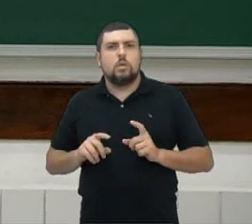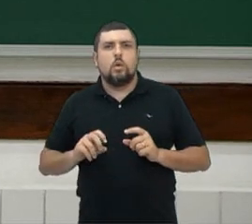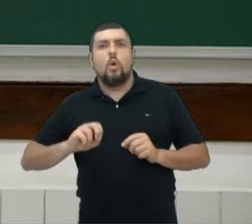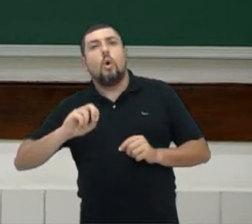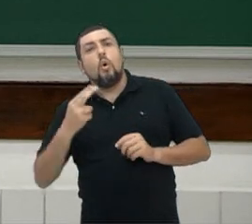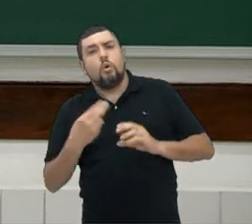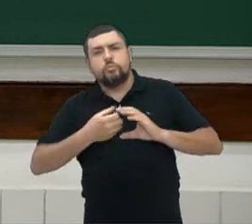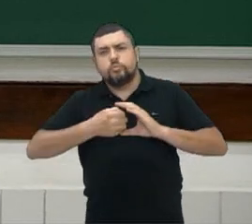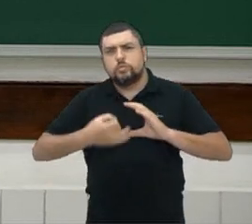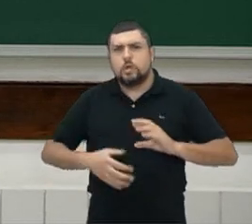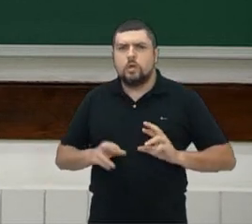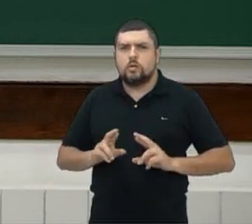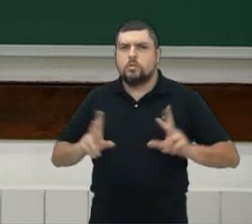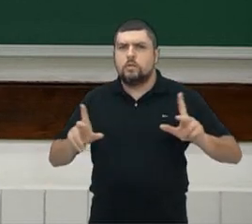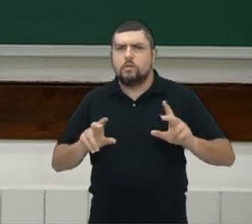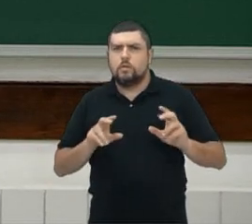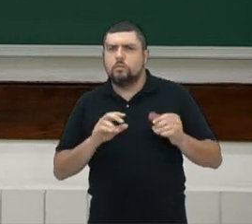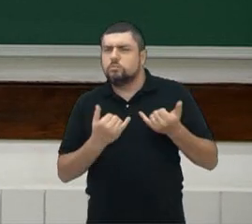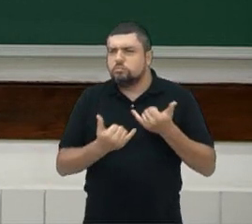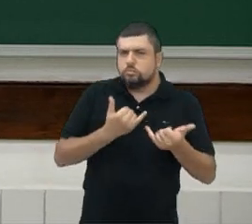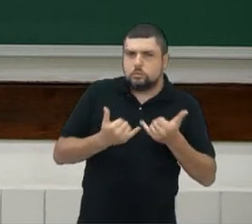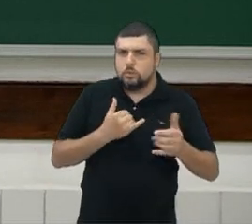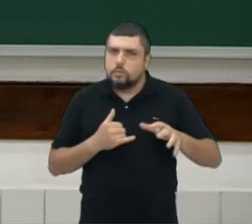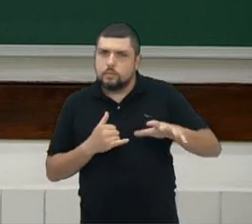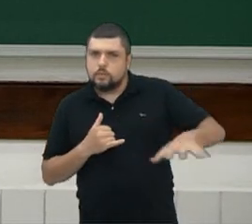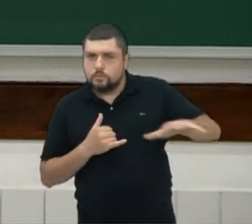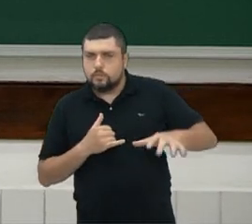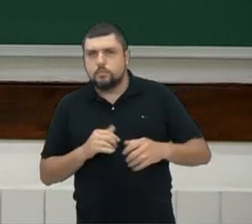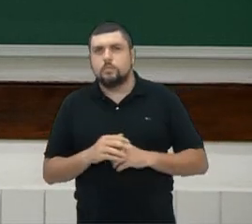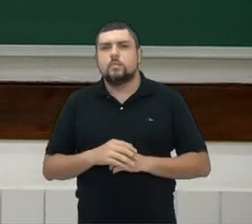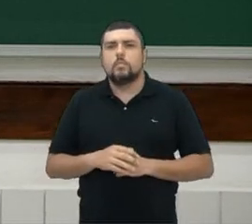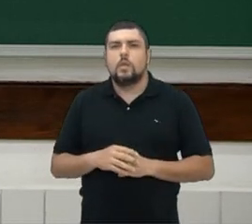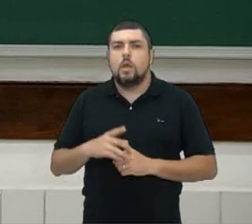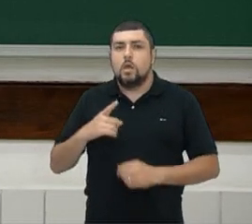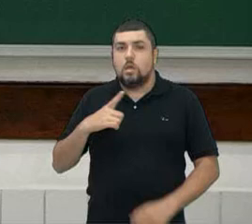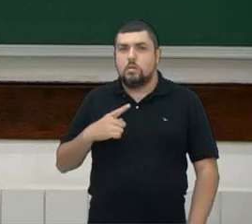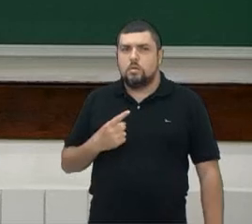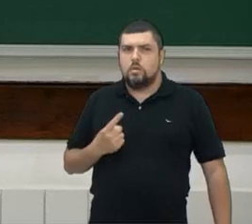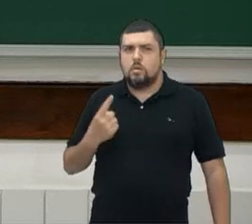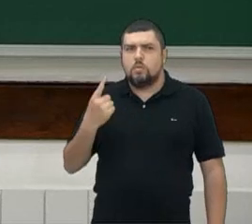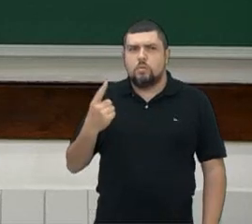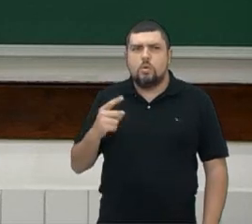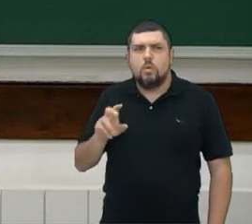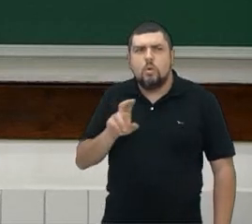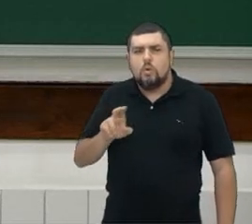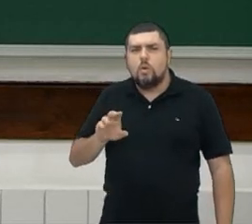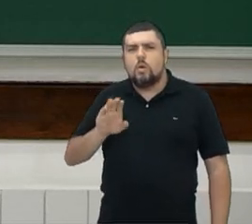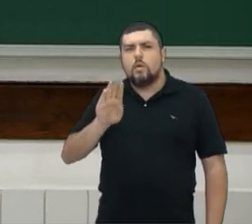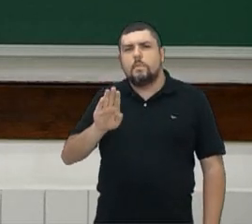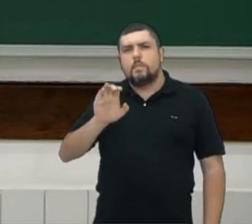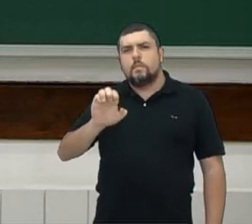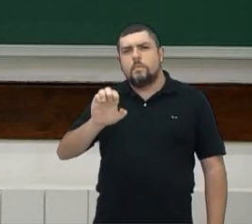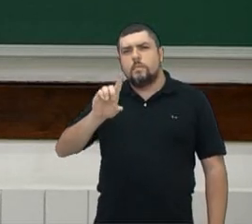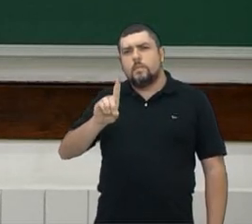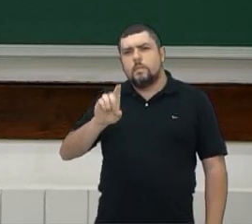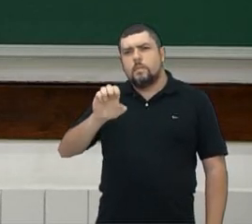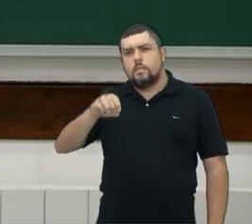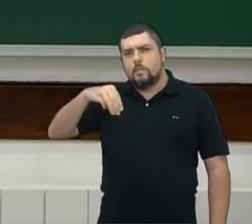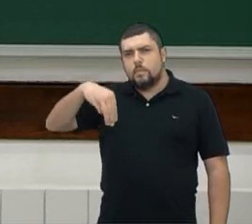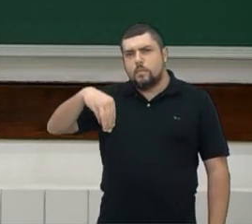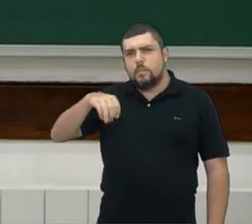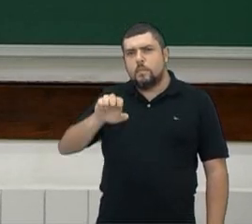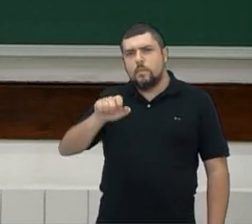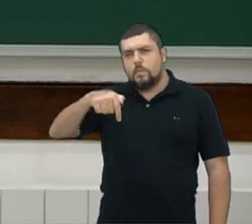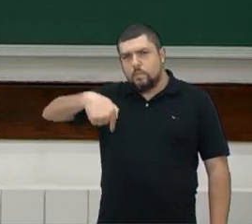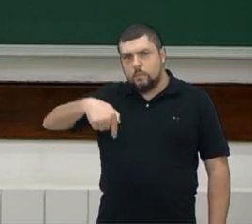diferentes ou até mesmo um pouco semelhante. E eu fecho com um deus ali chamado Apedemec, que vai ser o cereja do bolo